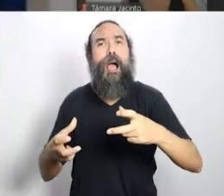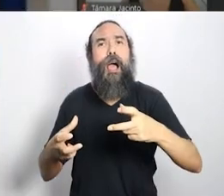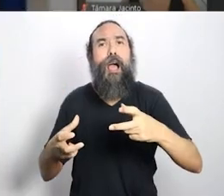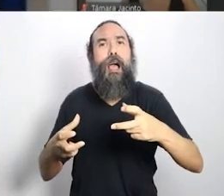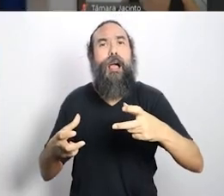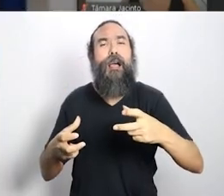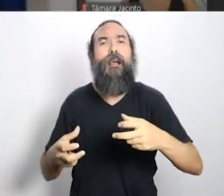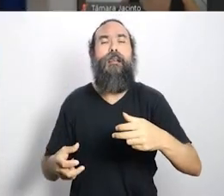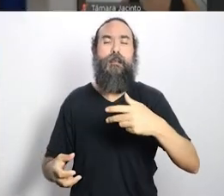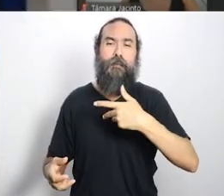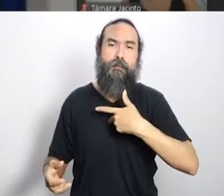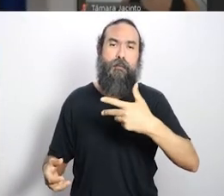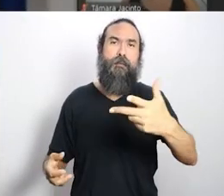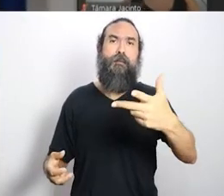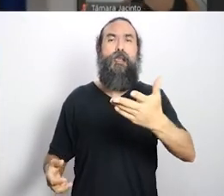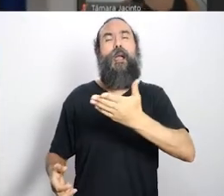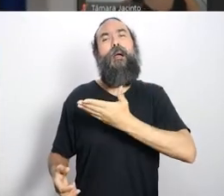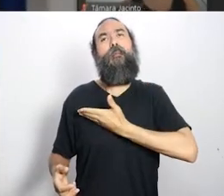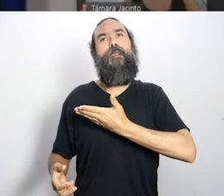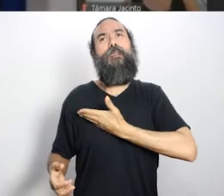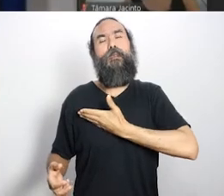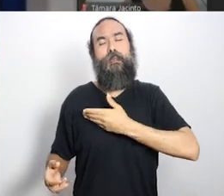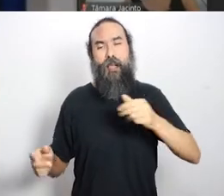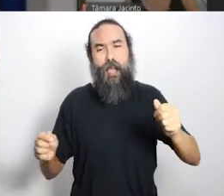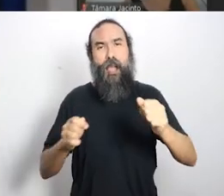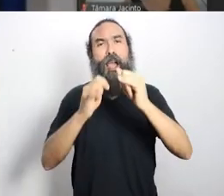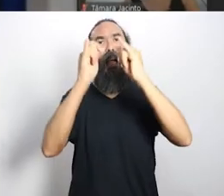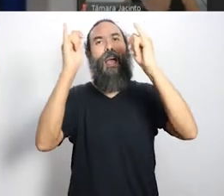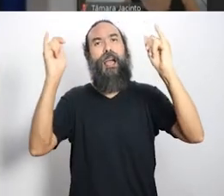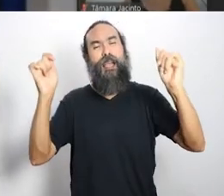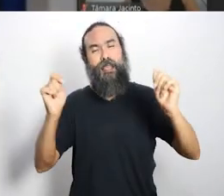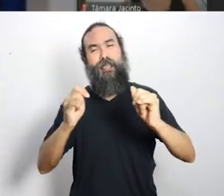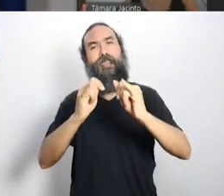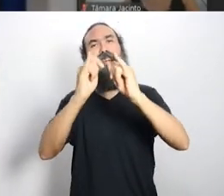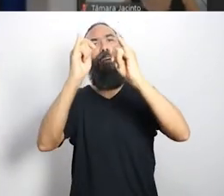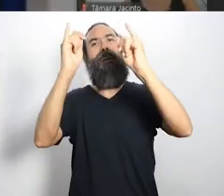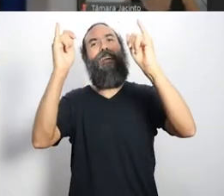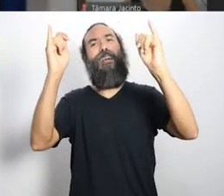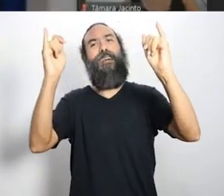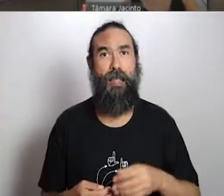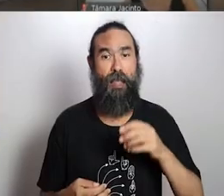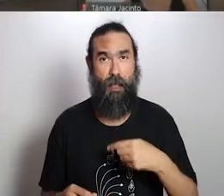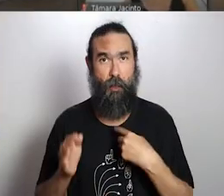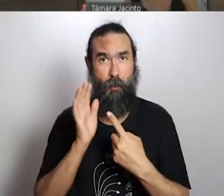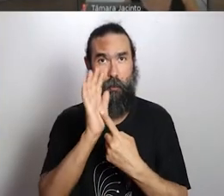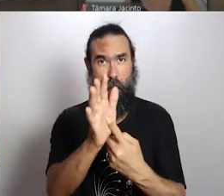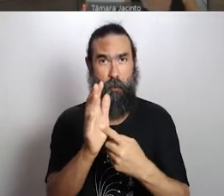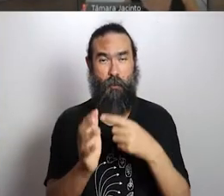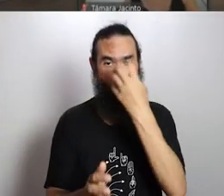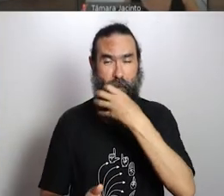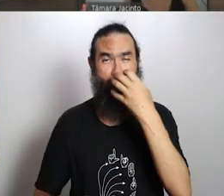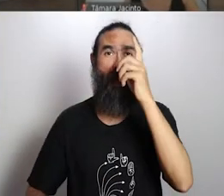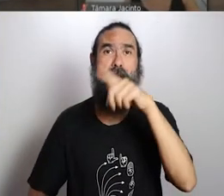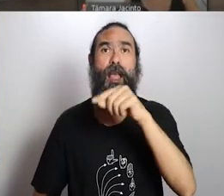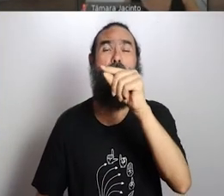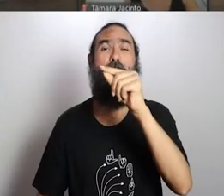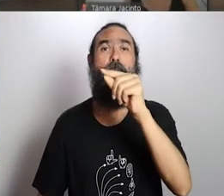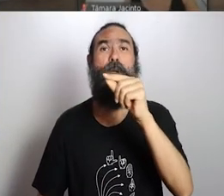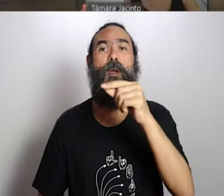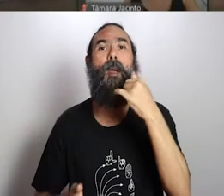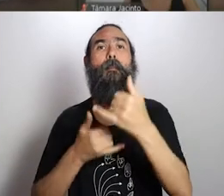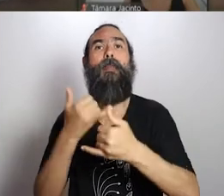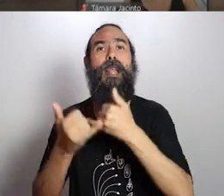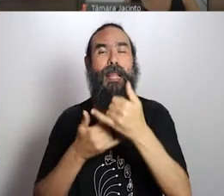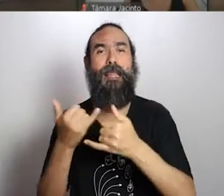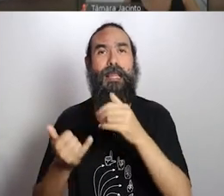Quilarino meu. Ai, ai. É uma pequena demonstração de um ritmo de